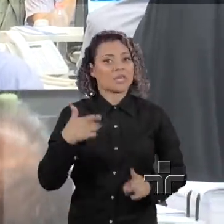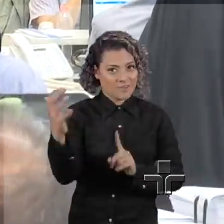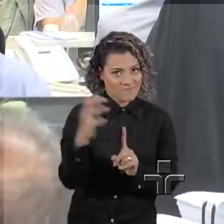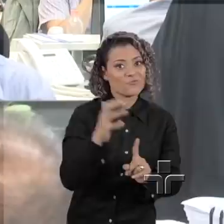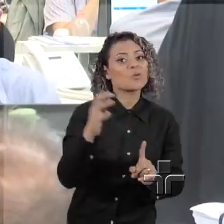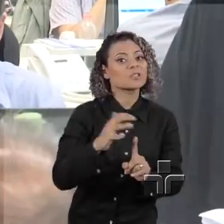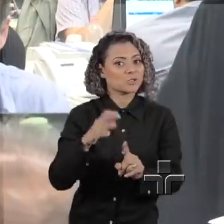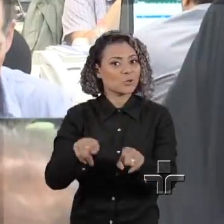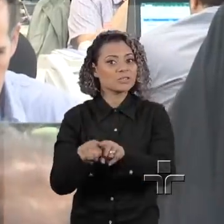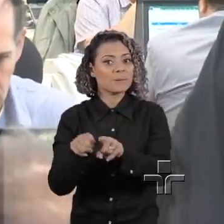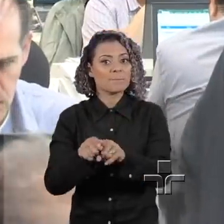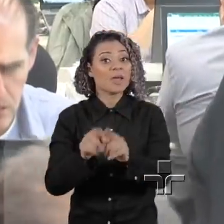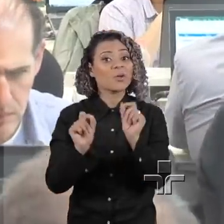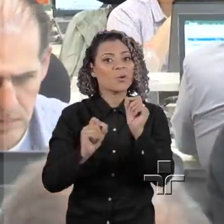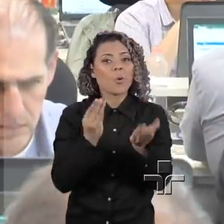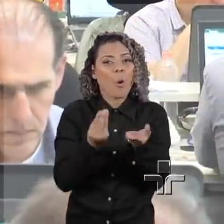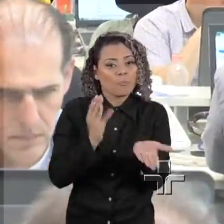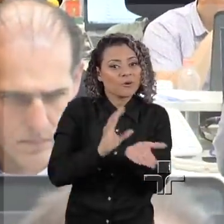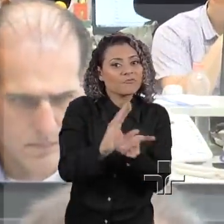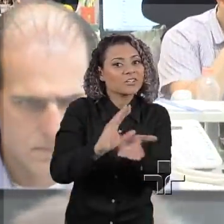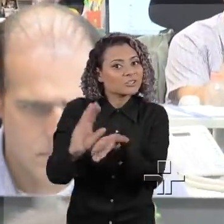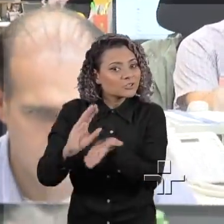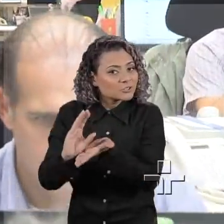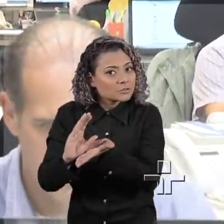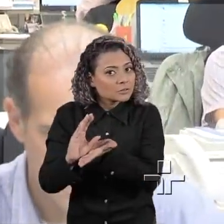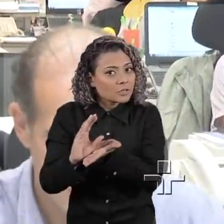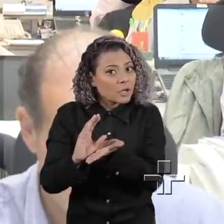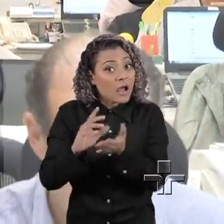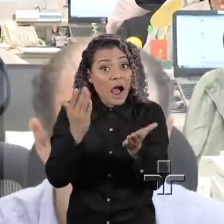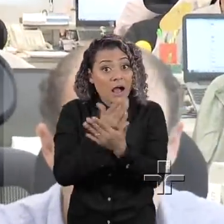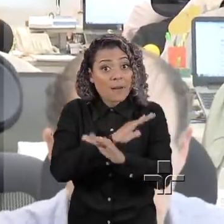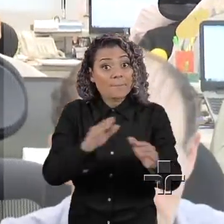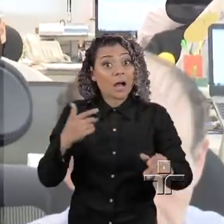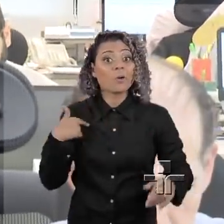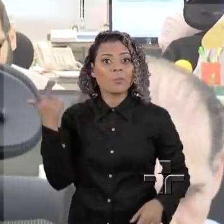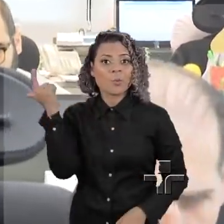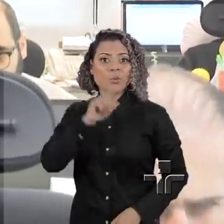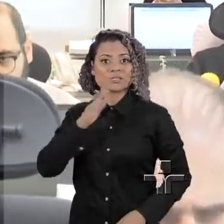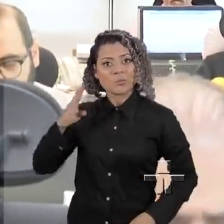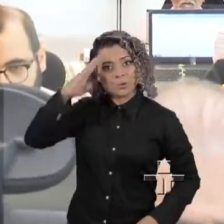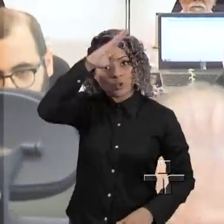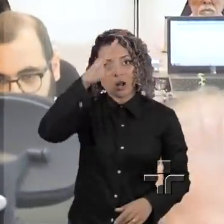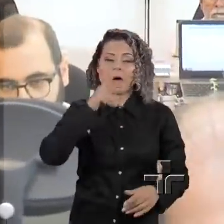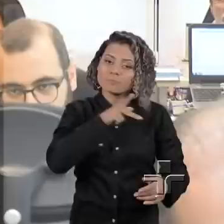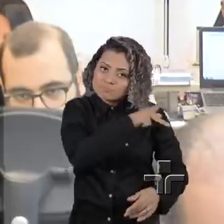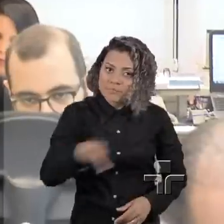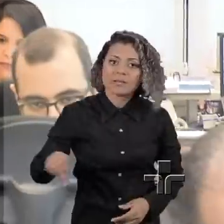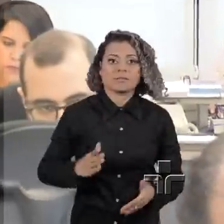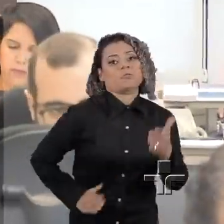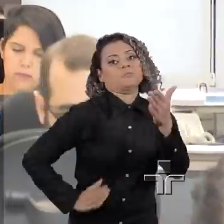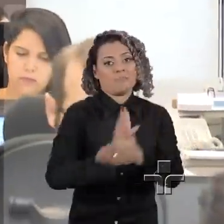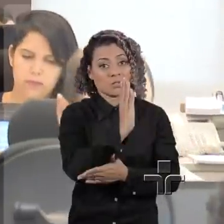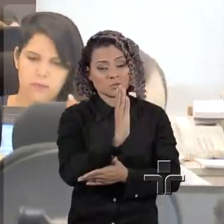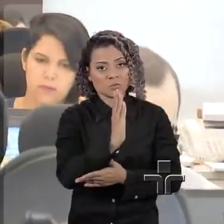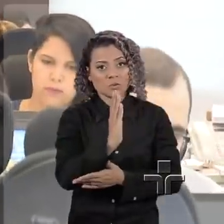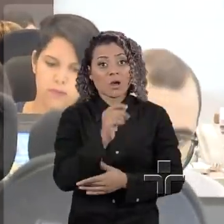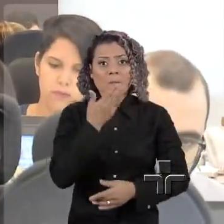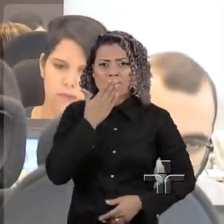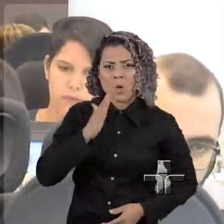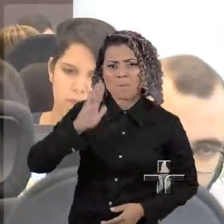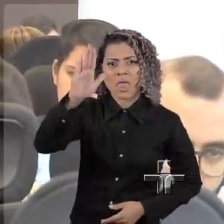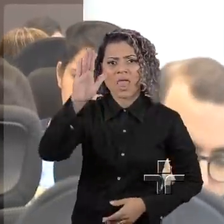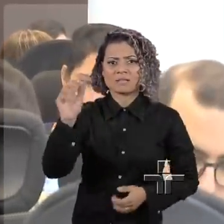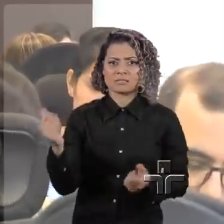o humor dos investidores. A turbulência só passou com a eleição de Jair Bolsonaro para a presidência da República. As promessas